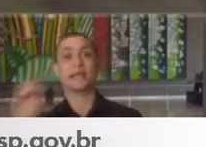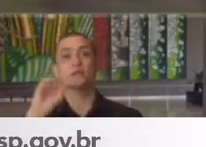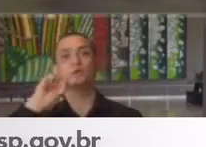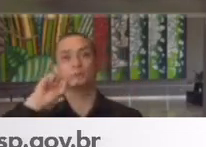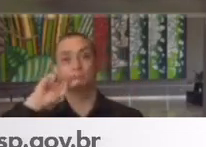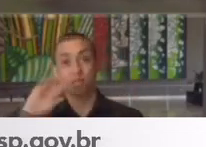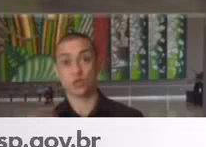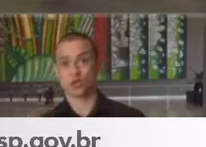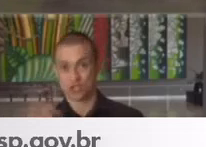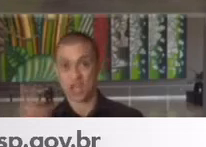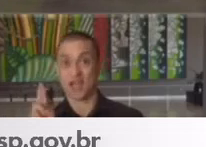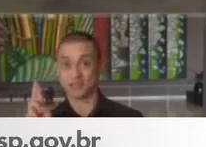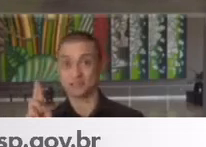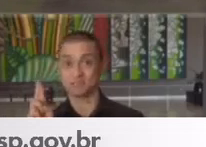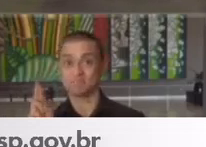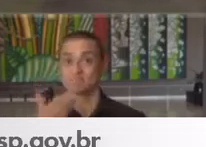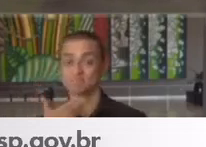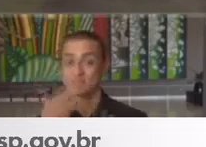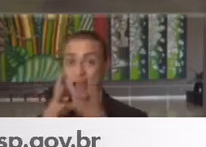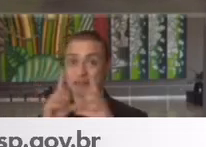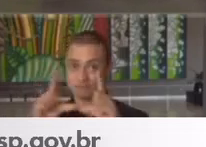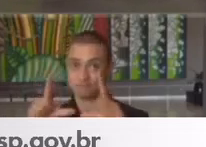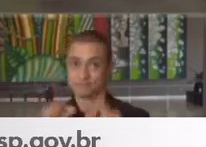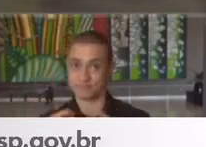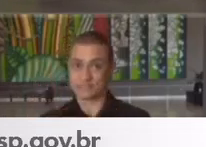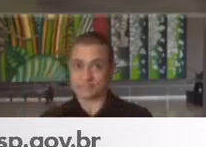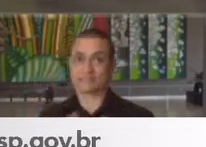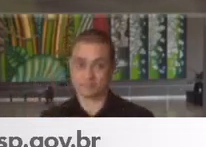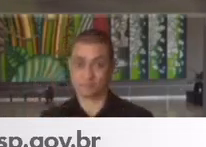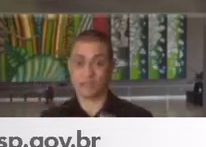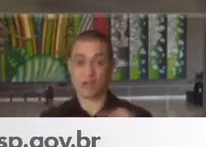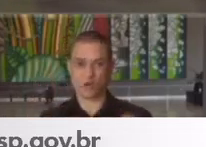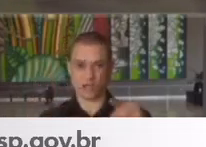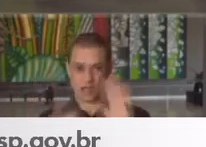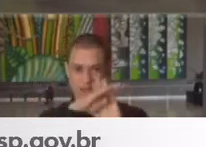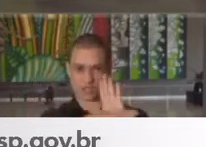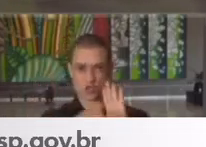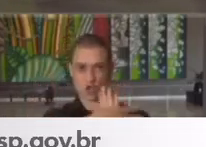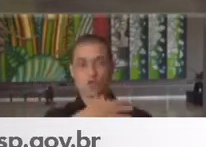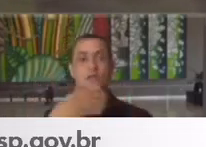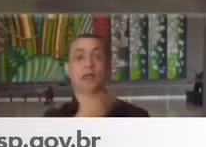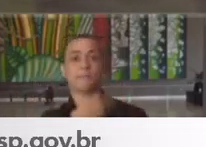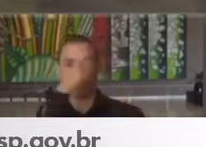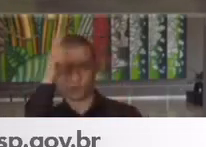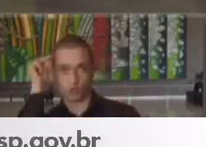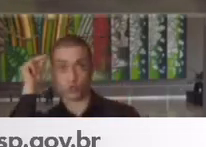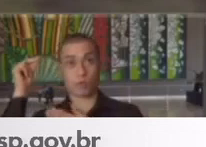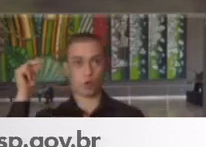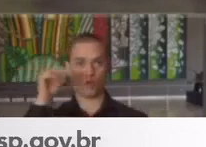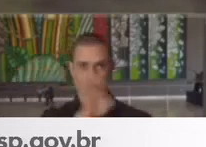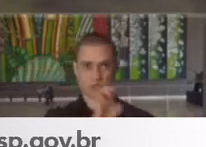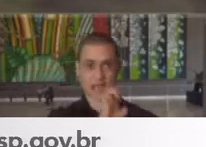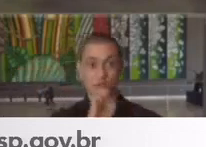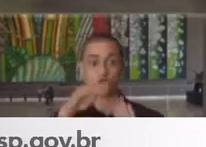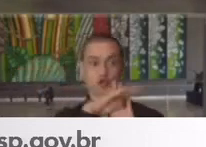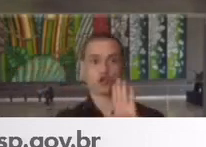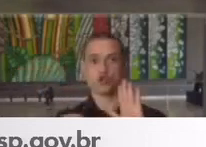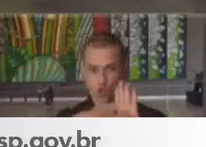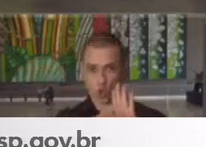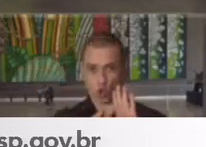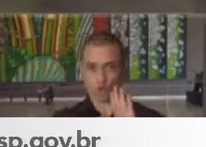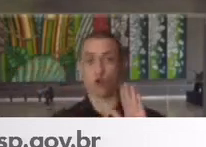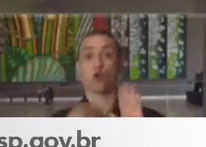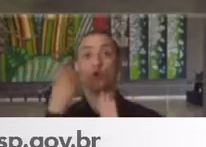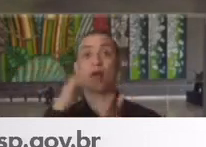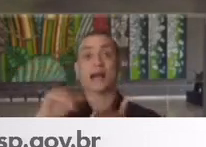R$1,5 bilhão. Com as novas medidas restritivas anunciadas tanto pela Prefeitura quanto pelo Governo do Estado, a Secretaria Municipal da